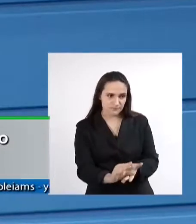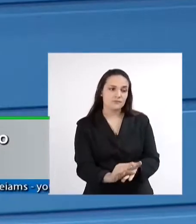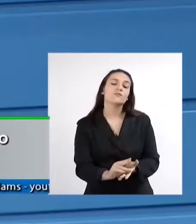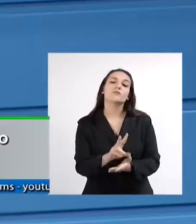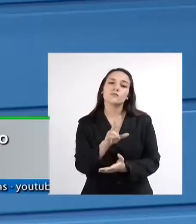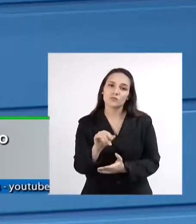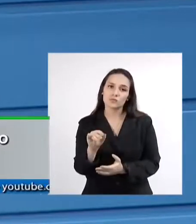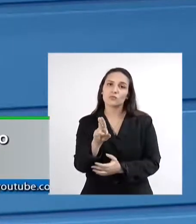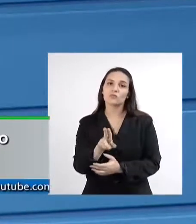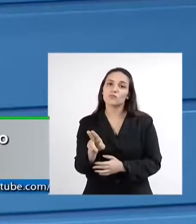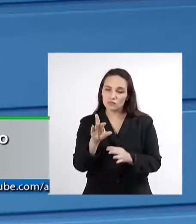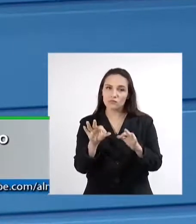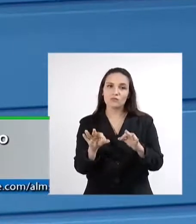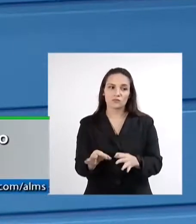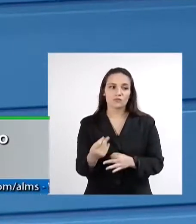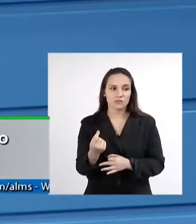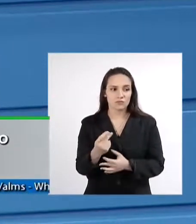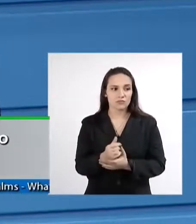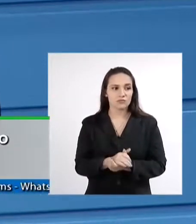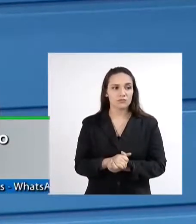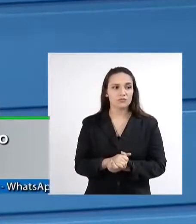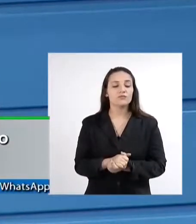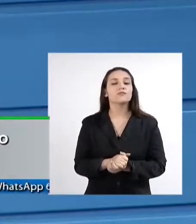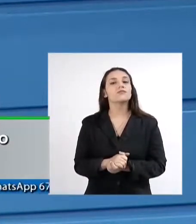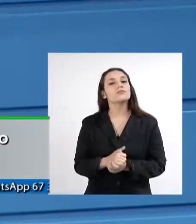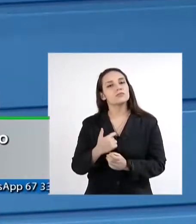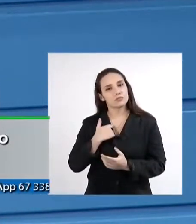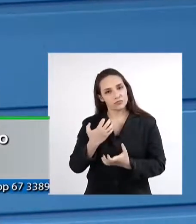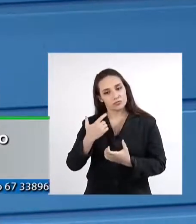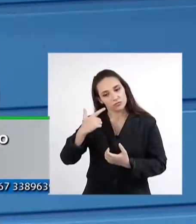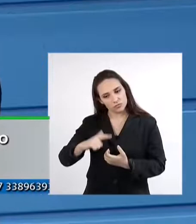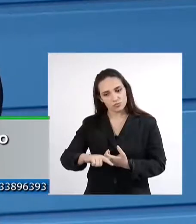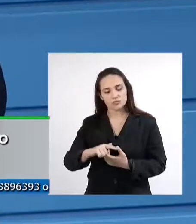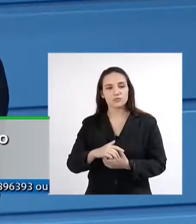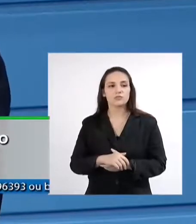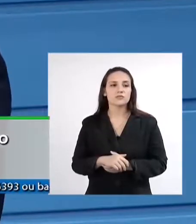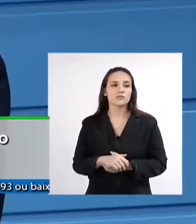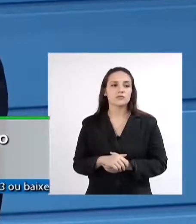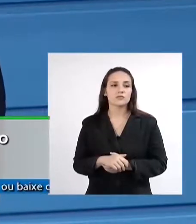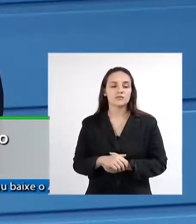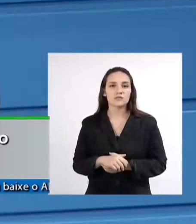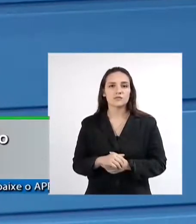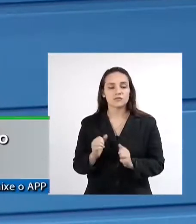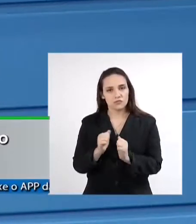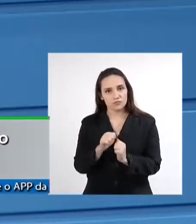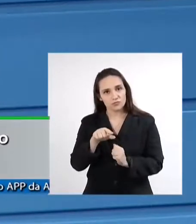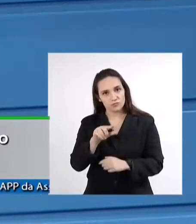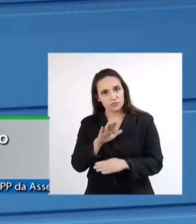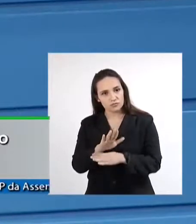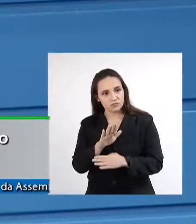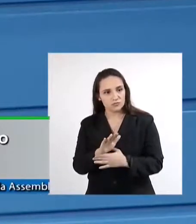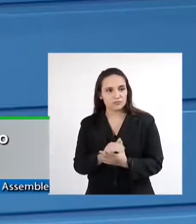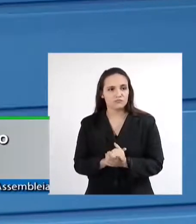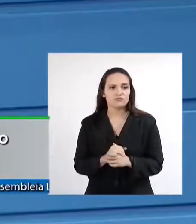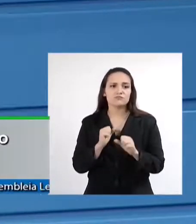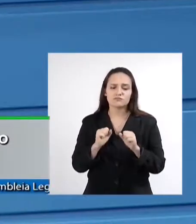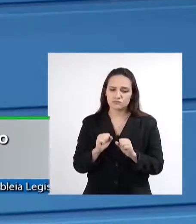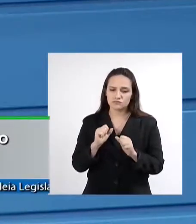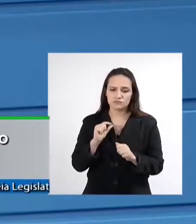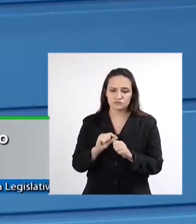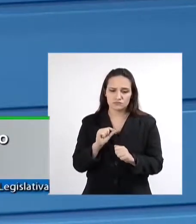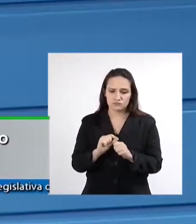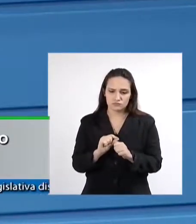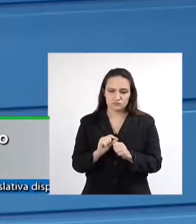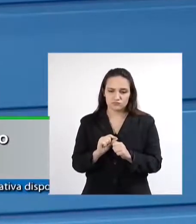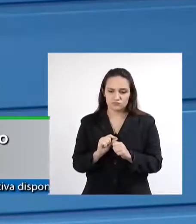bem investido. Então, faço questão de, mais uma vez, retomar esse investimento junto com Vossa Excelência. Podemos fazer emendas individuais